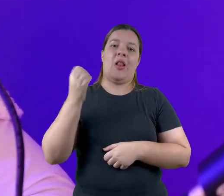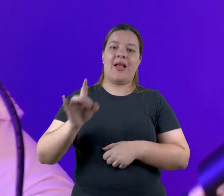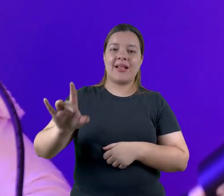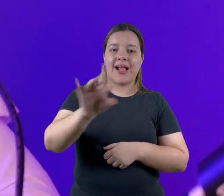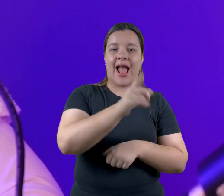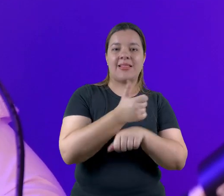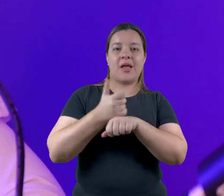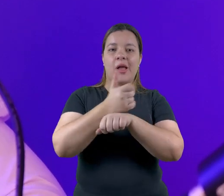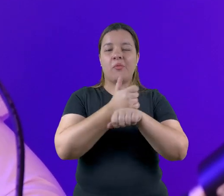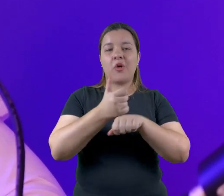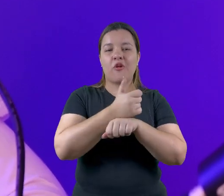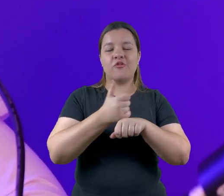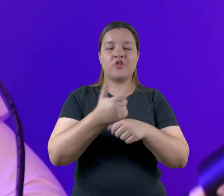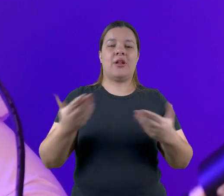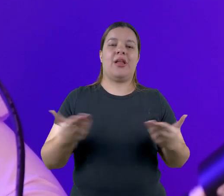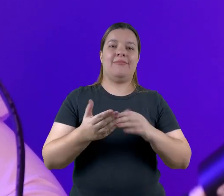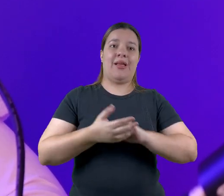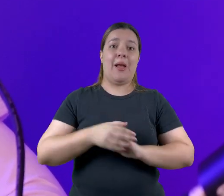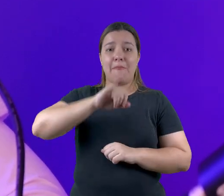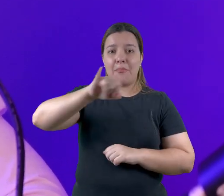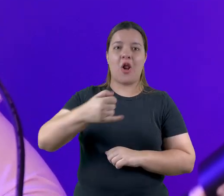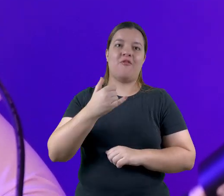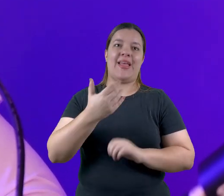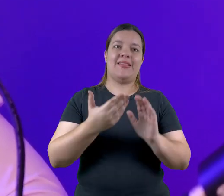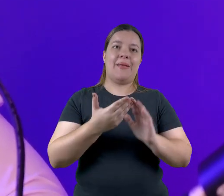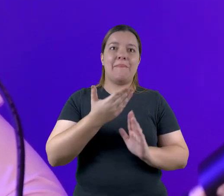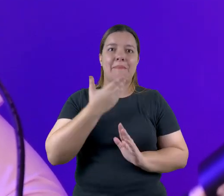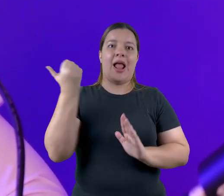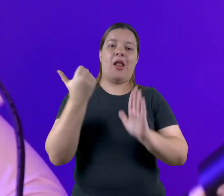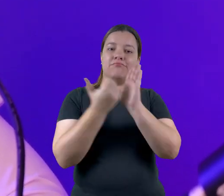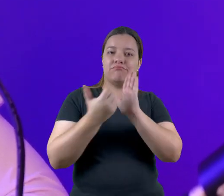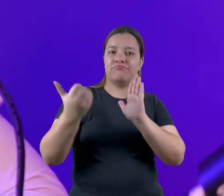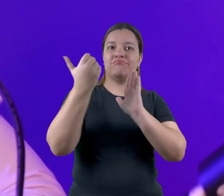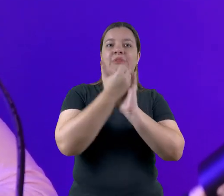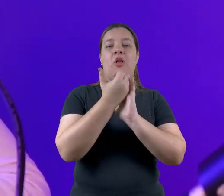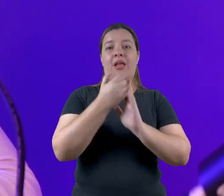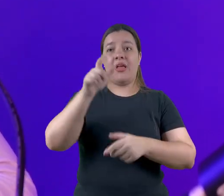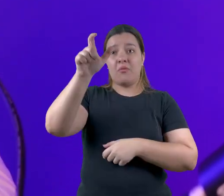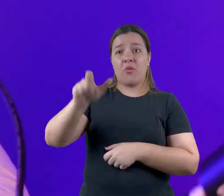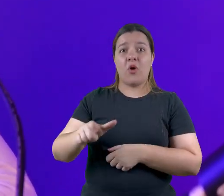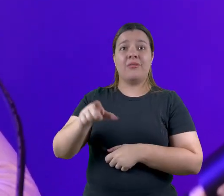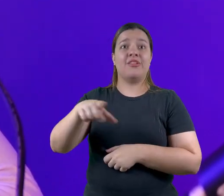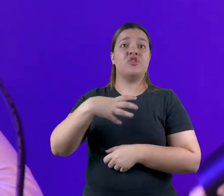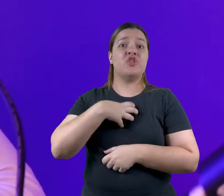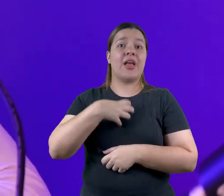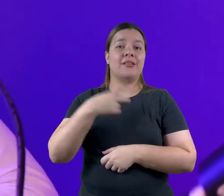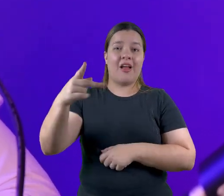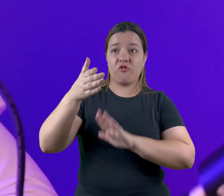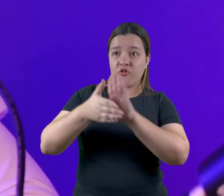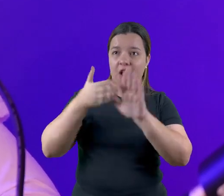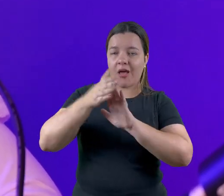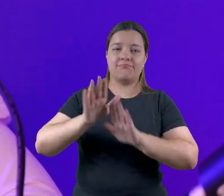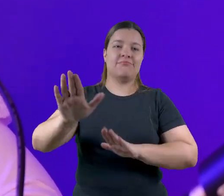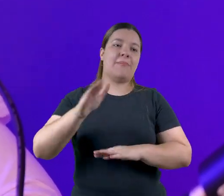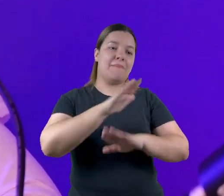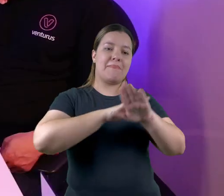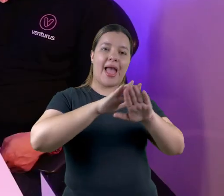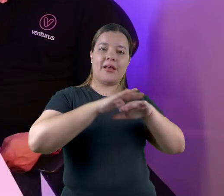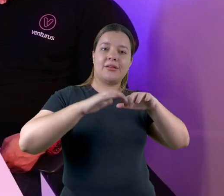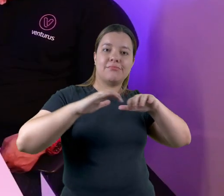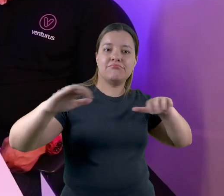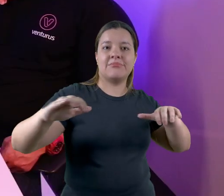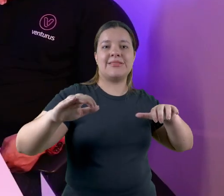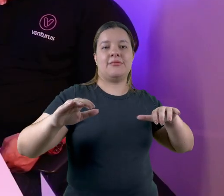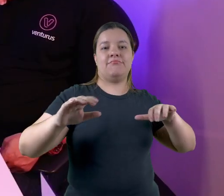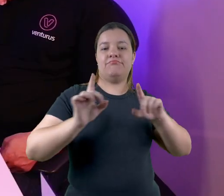tem mais eh proveito até né você pega o que o profissional tem de melhor né Então vai no Fronte vai no back